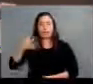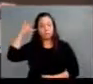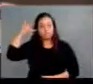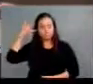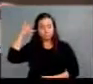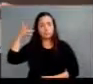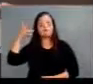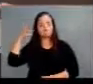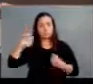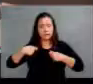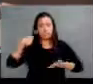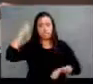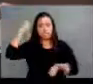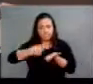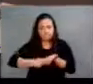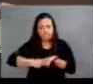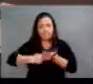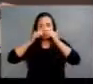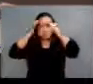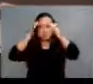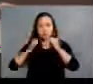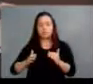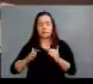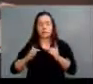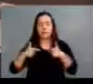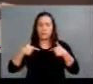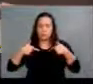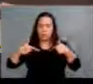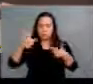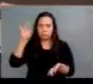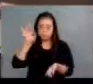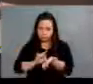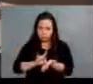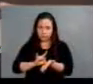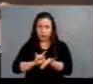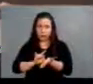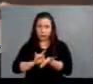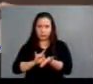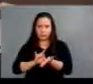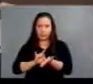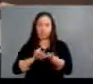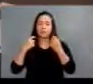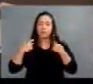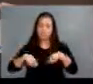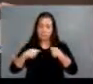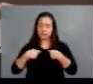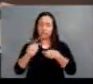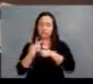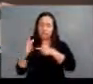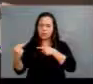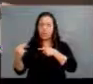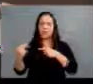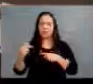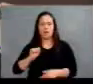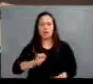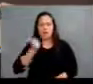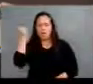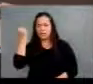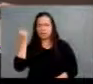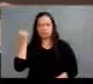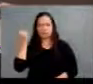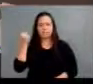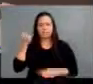compromisso com o combate à violência. Nós precisamos de ações concretas. Nós precisamos superar o ódio,